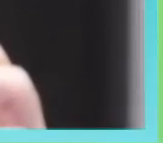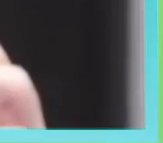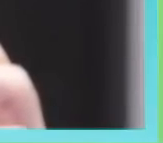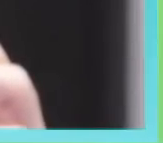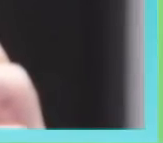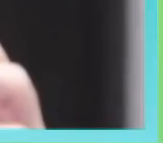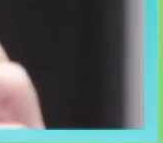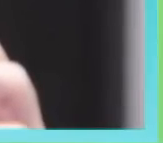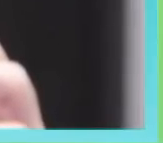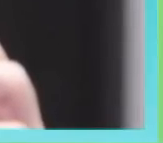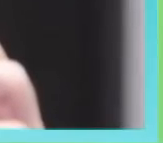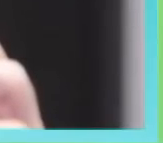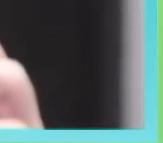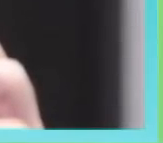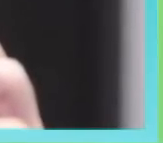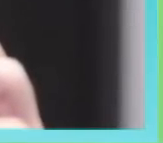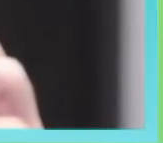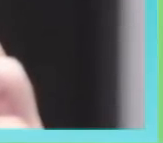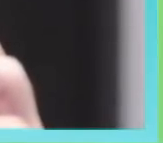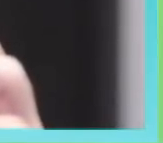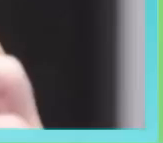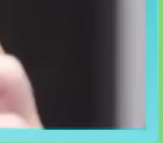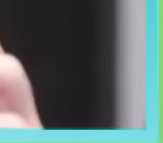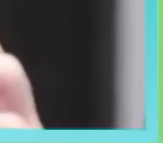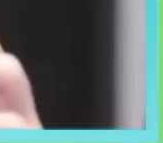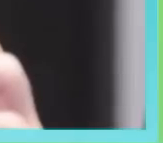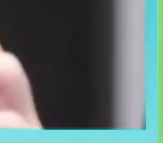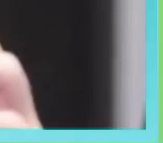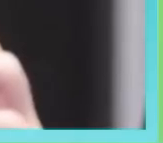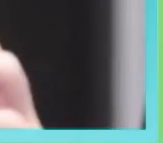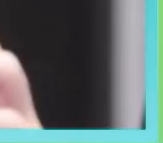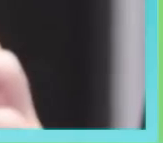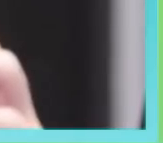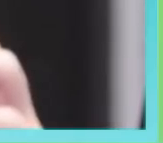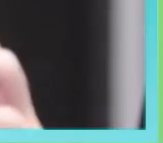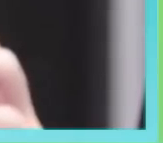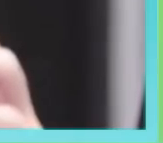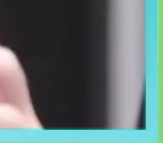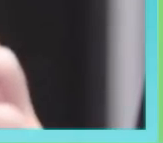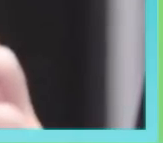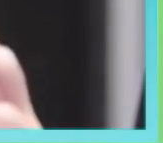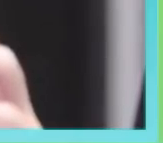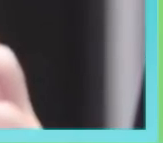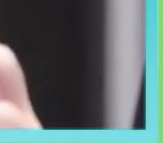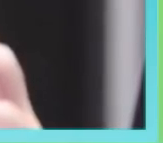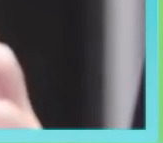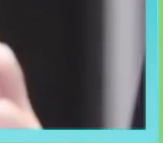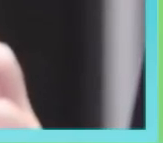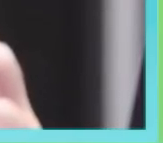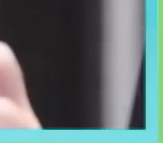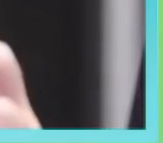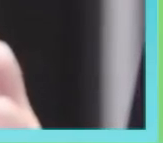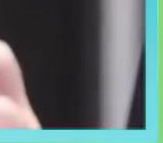todos os aposentados e pensionistas do Brasil inteiro. Acompanha na tela com muita atenção o que saiu sobre o 14º salário, qual foi